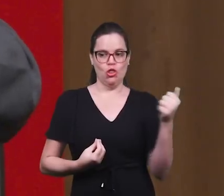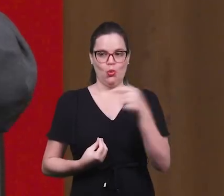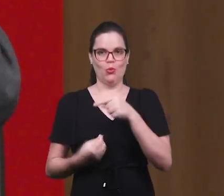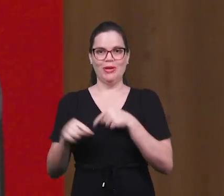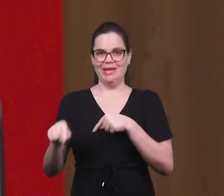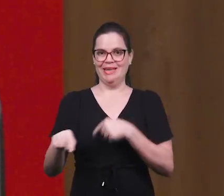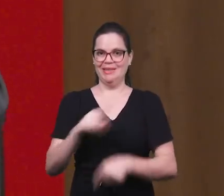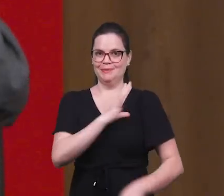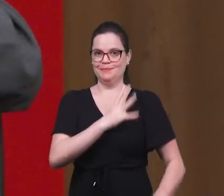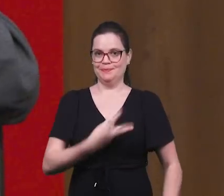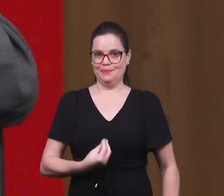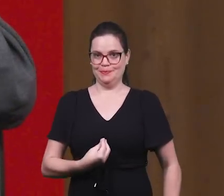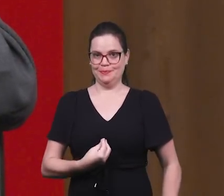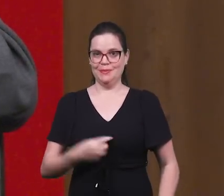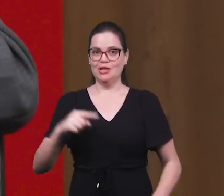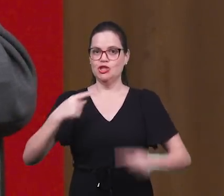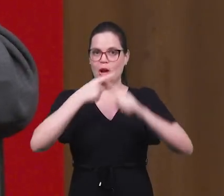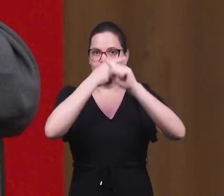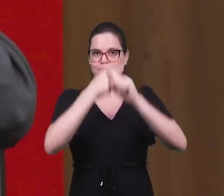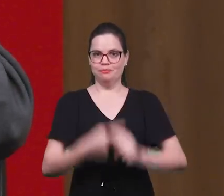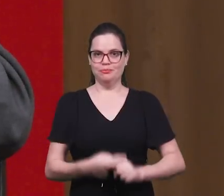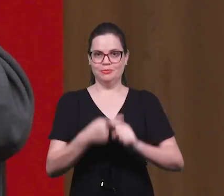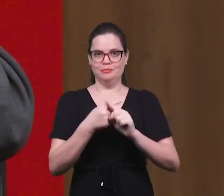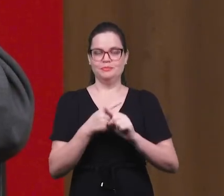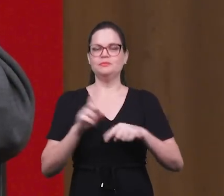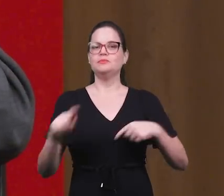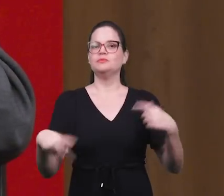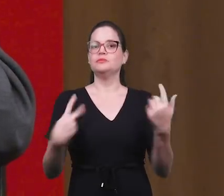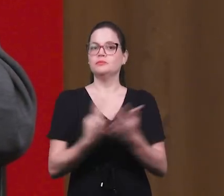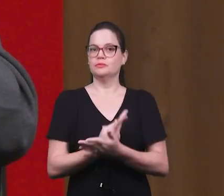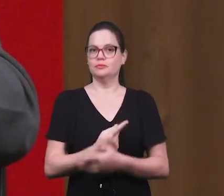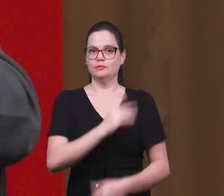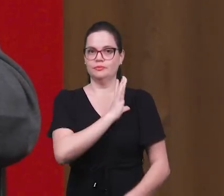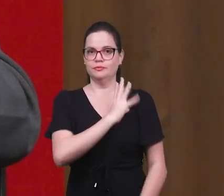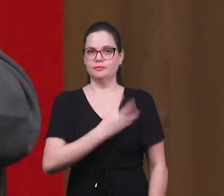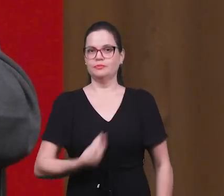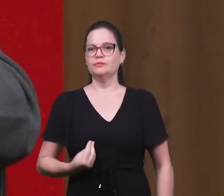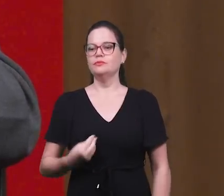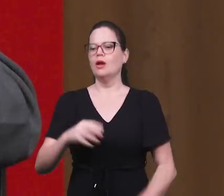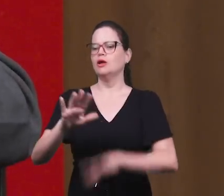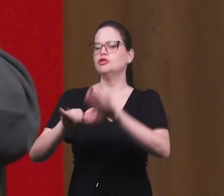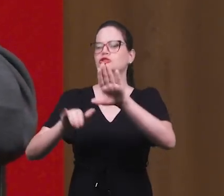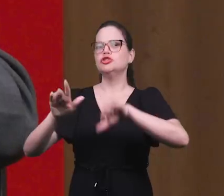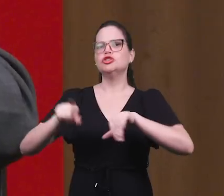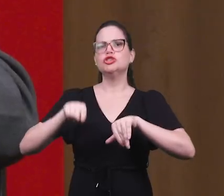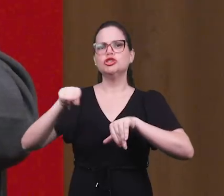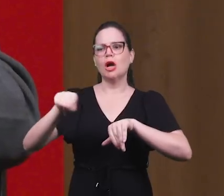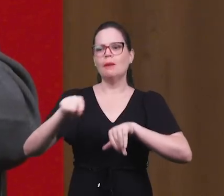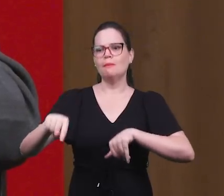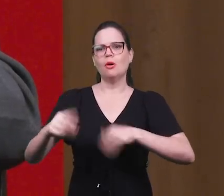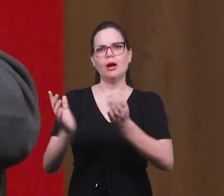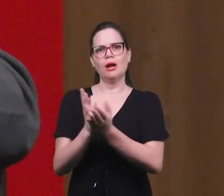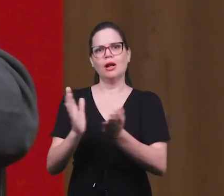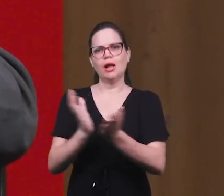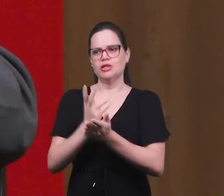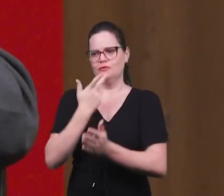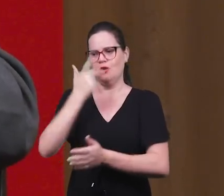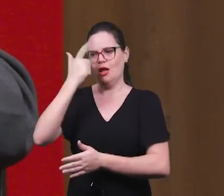o que Constantino fez? Ele conclamou aos cristãos o apoiarem,